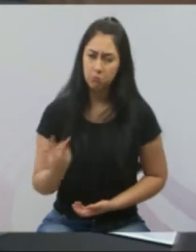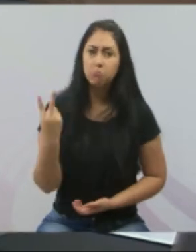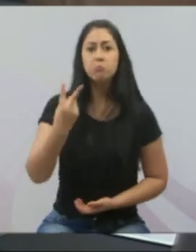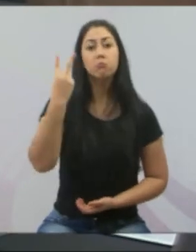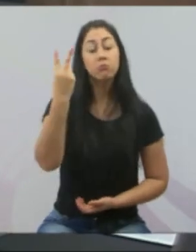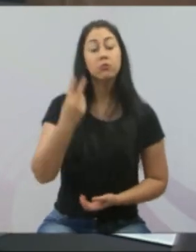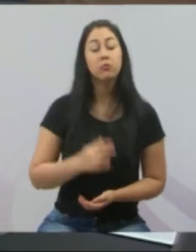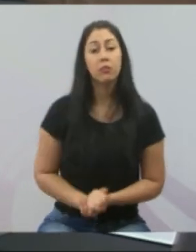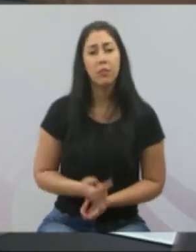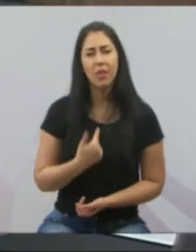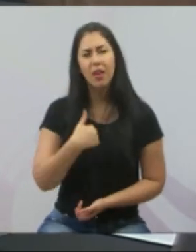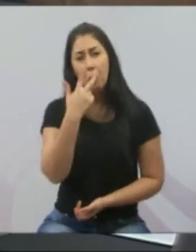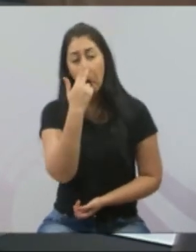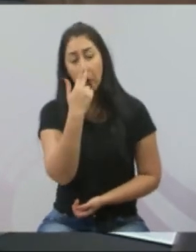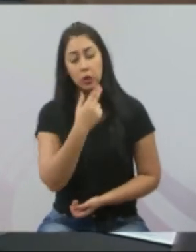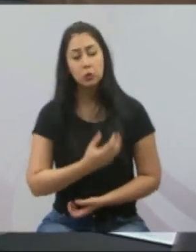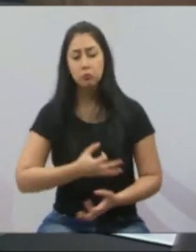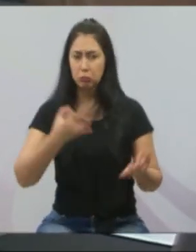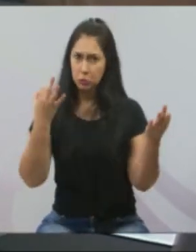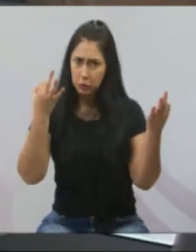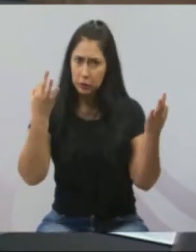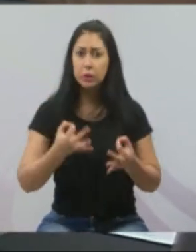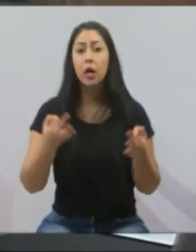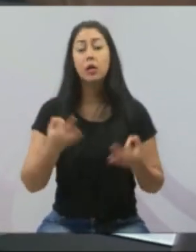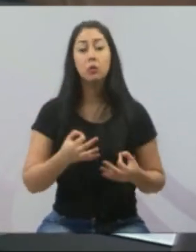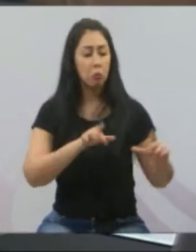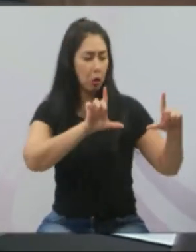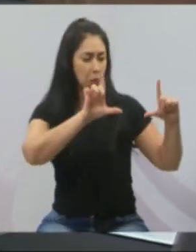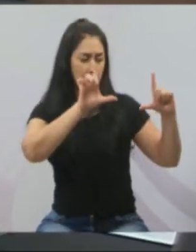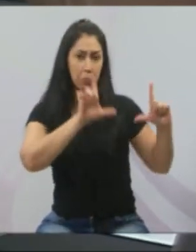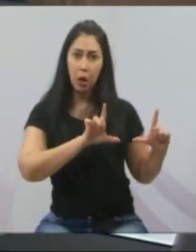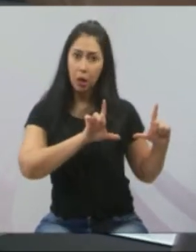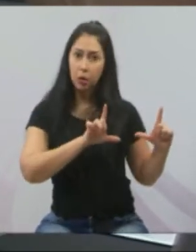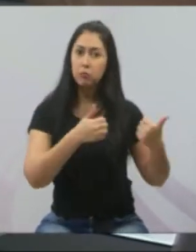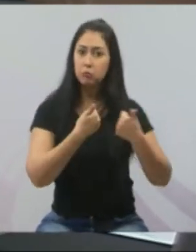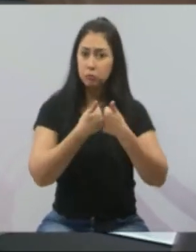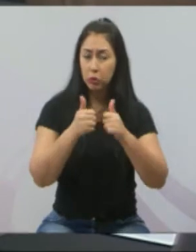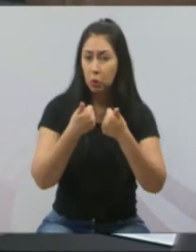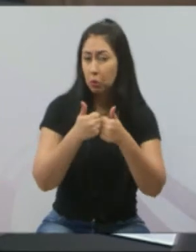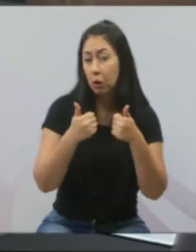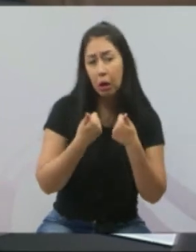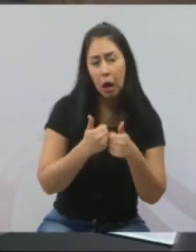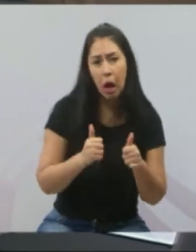Eu quero também falar um pouquinho com relação a esse requerimento feito pelo vereador Paulinho dos